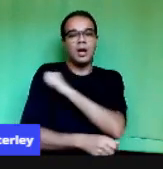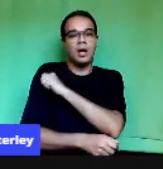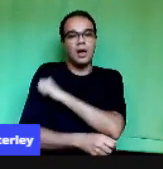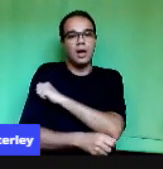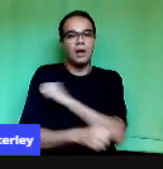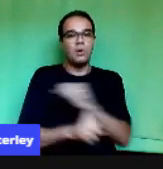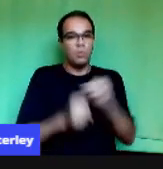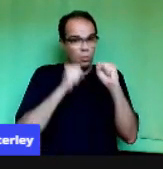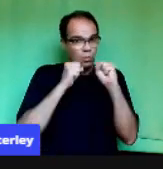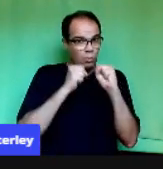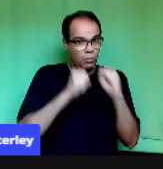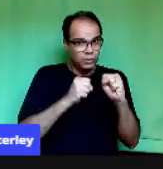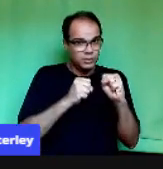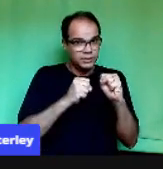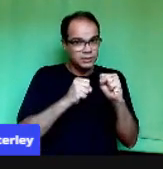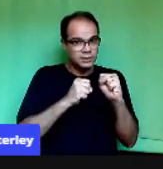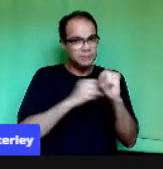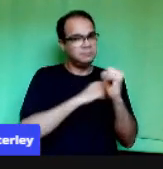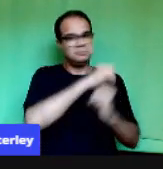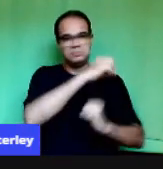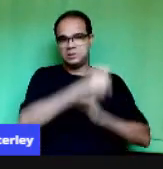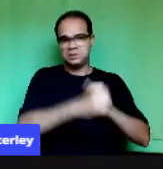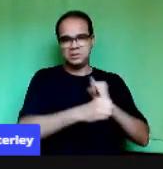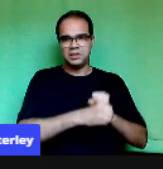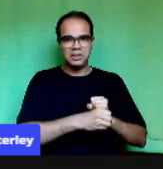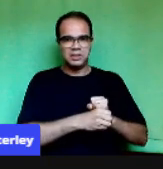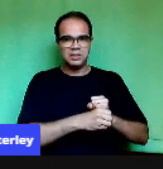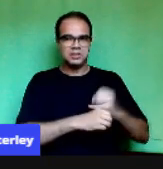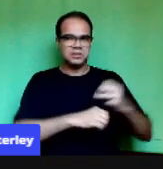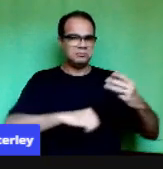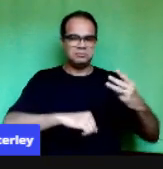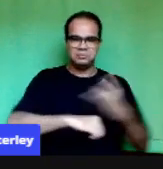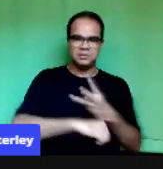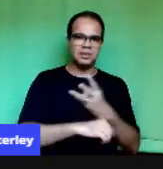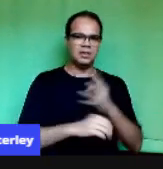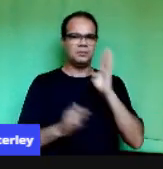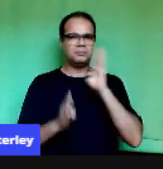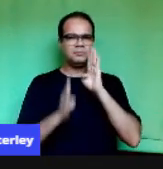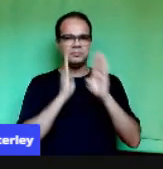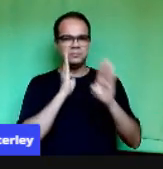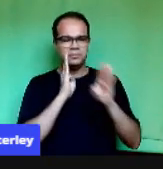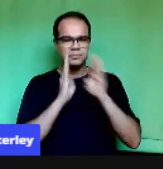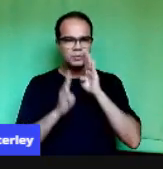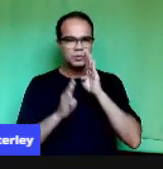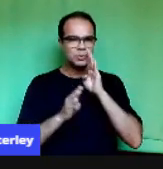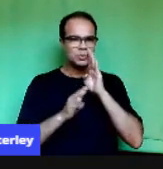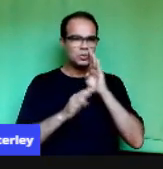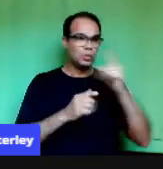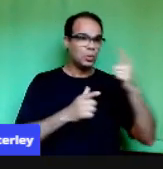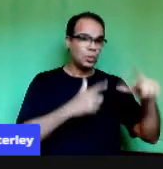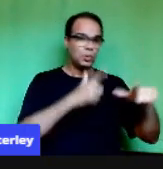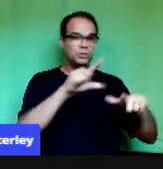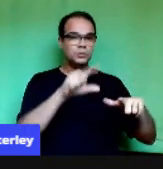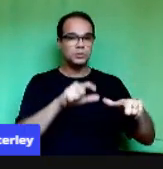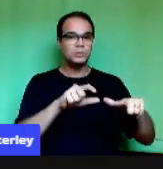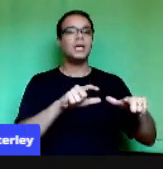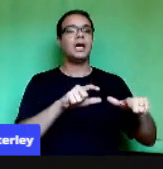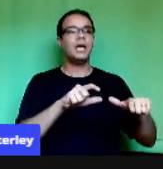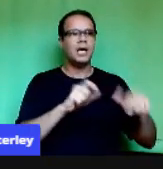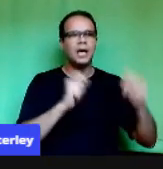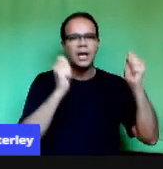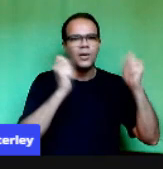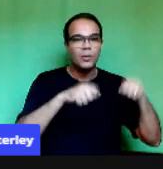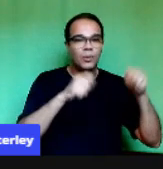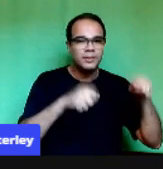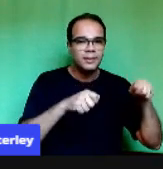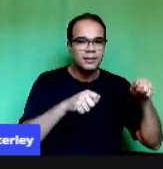adaptados com os cadernos de atividade. Nós temos que fazer essa agregação e compreender a melhor maneira de